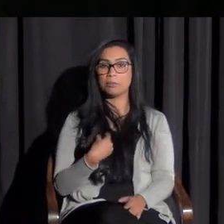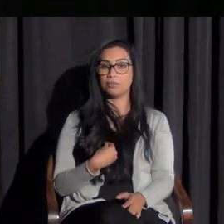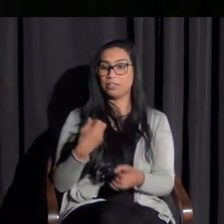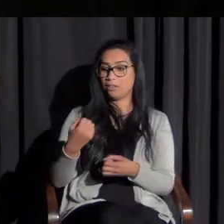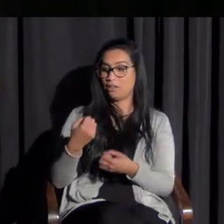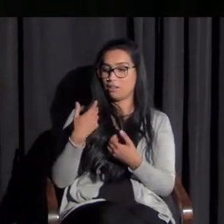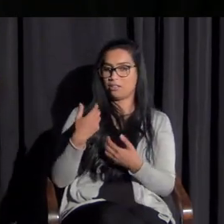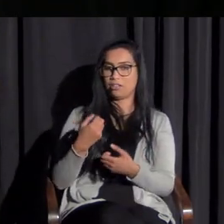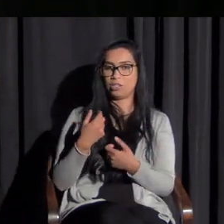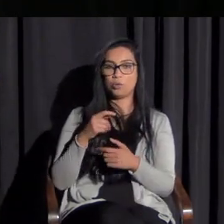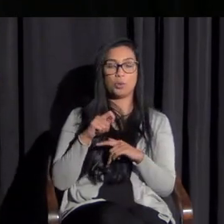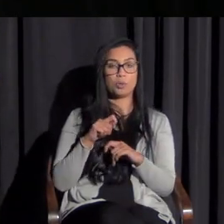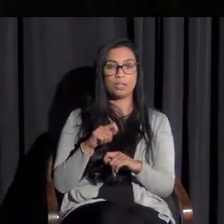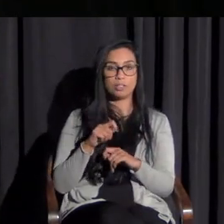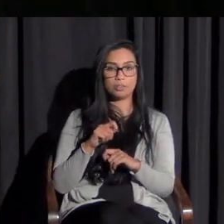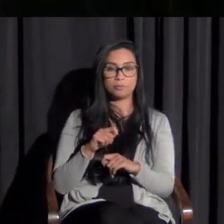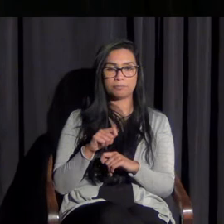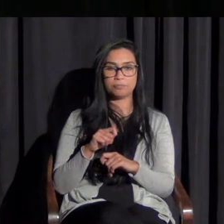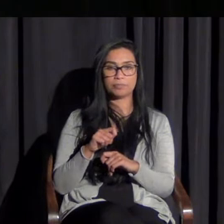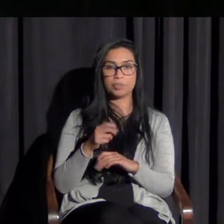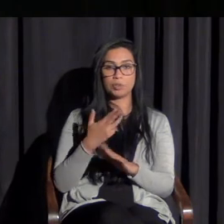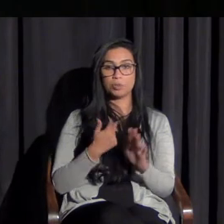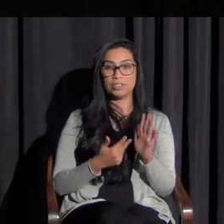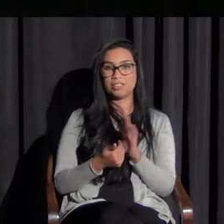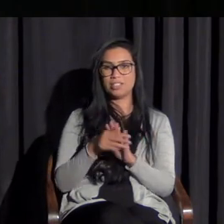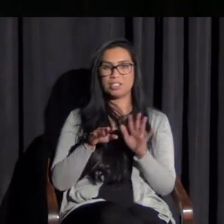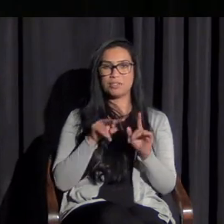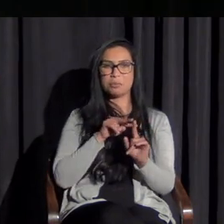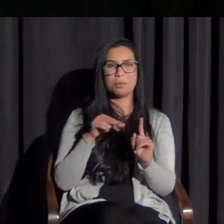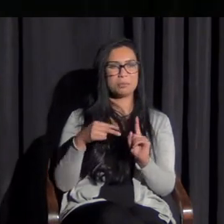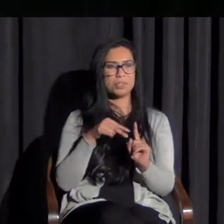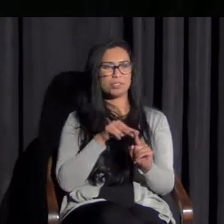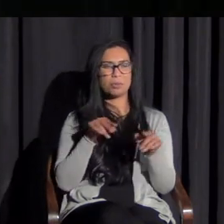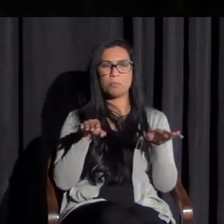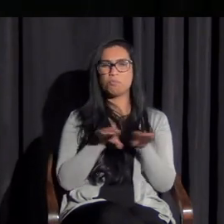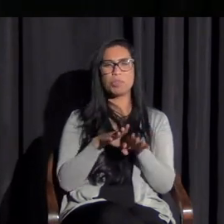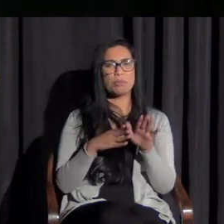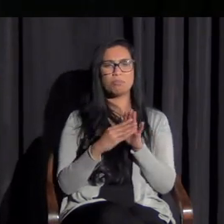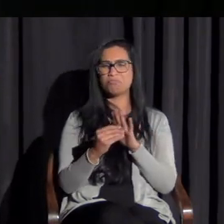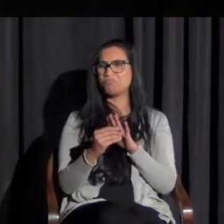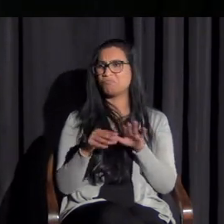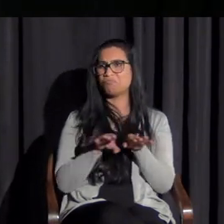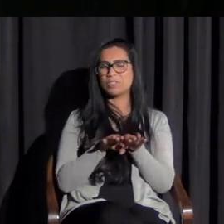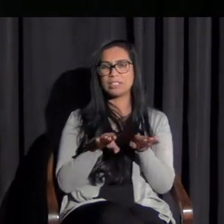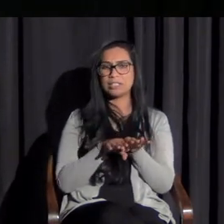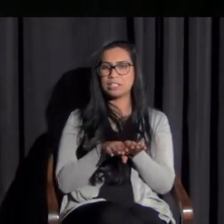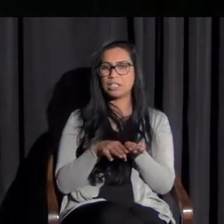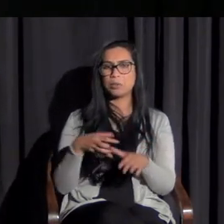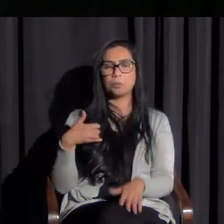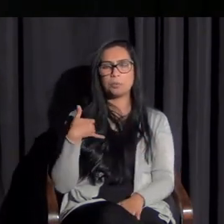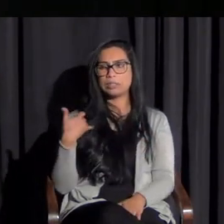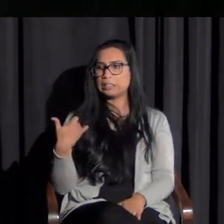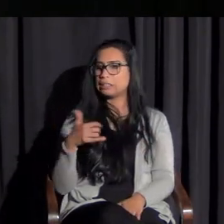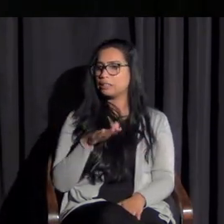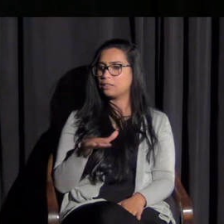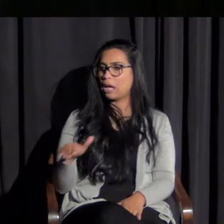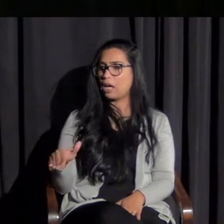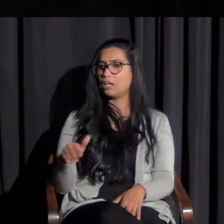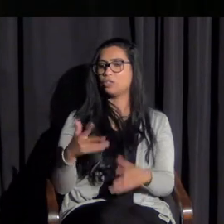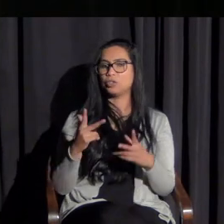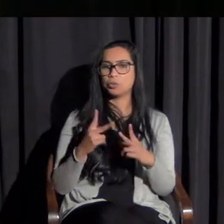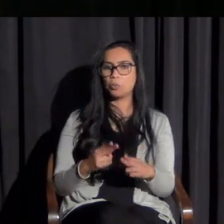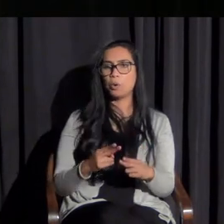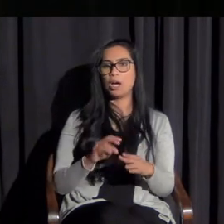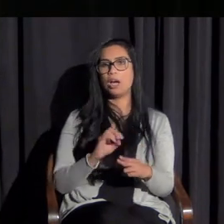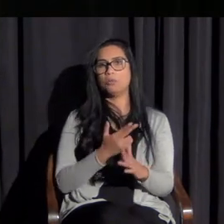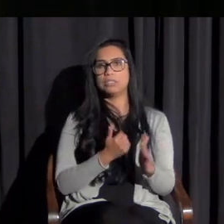dos desenhos numa perspectiva meio universal, né? Como se todas as crianças, numa mesma faixa etária, universalista, né? Desenhassem